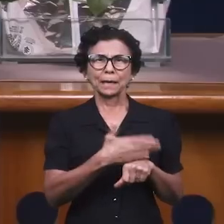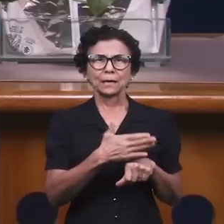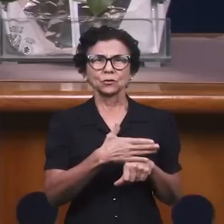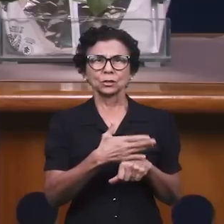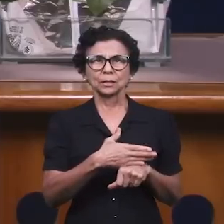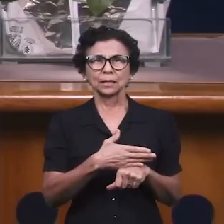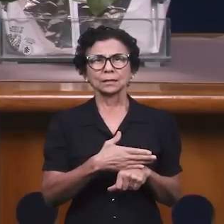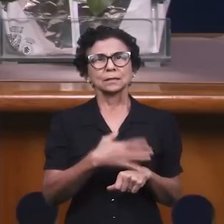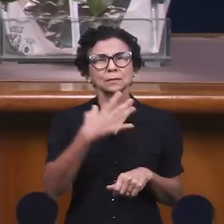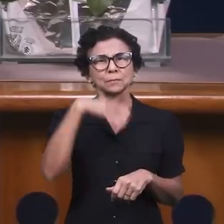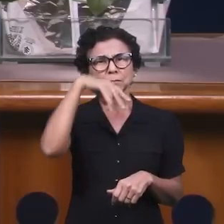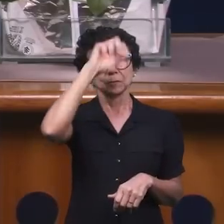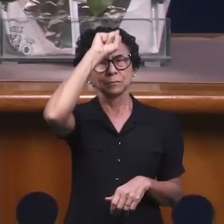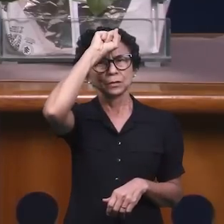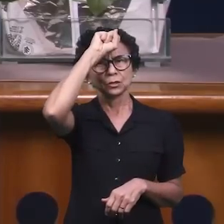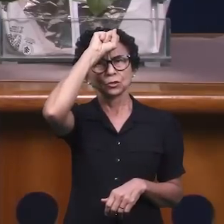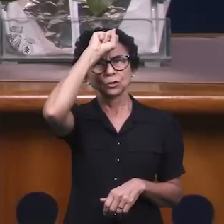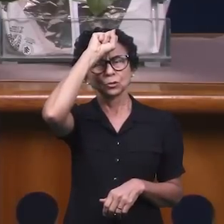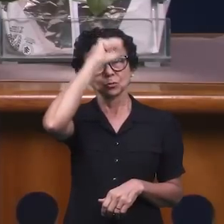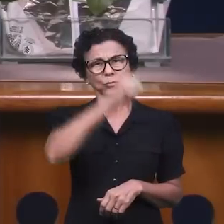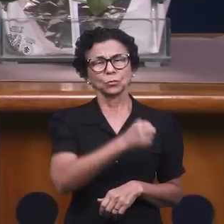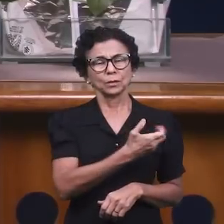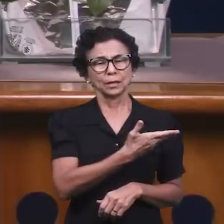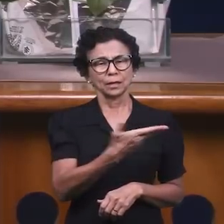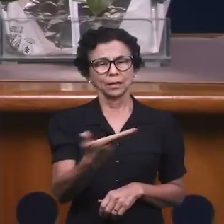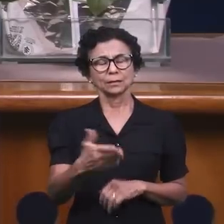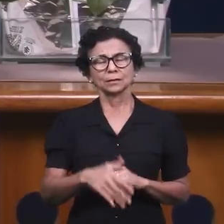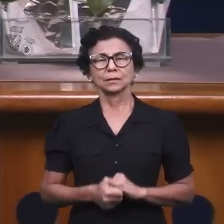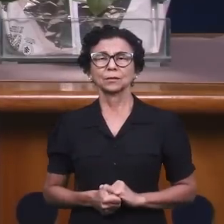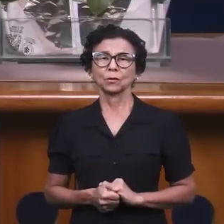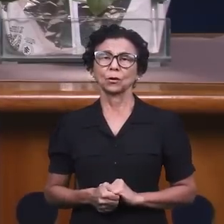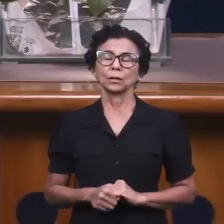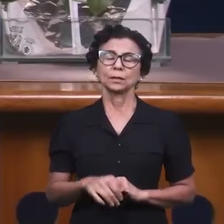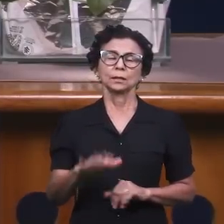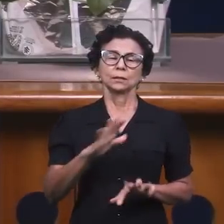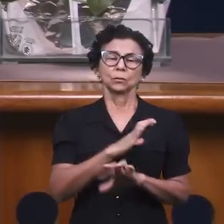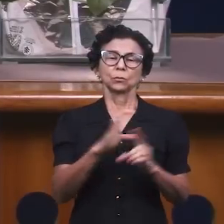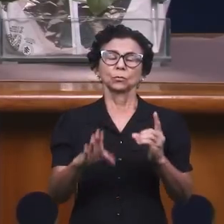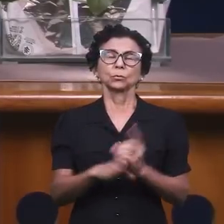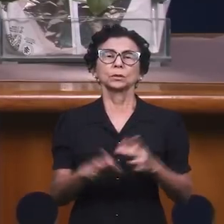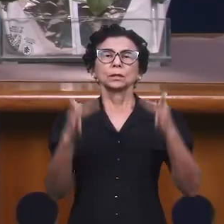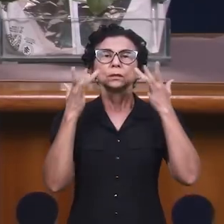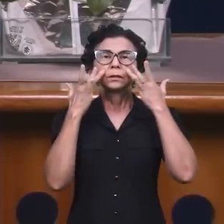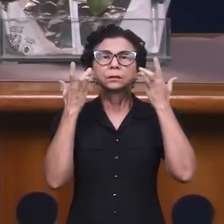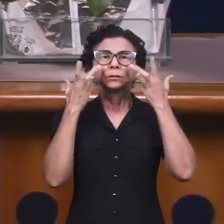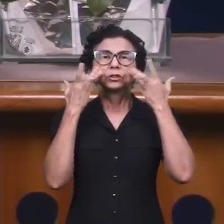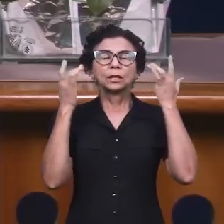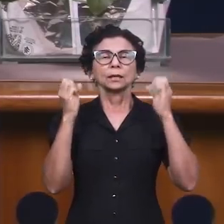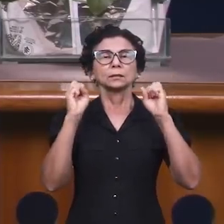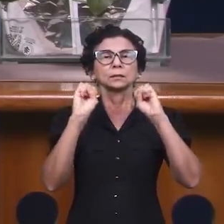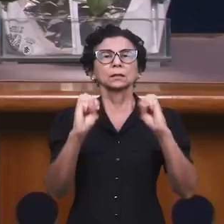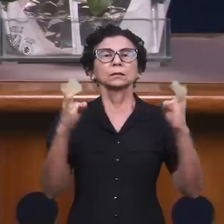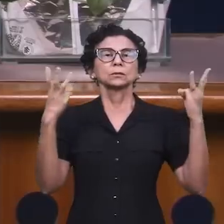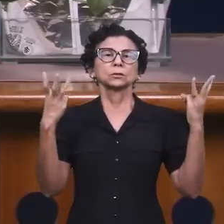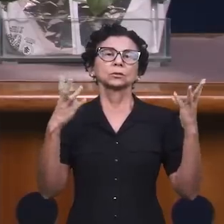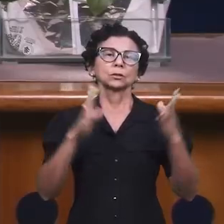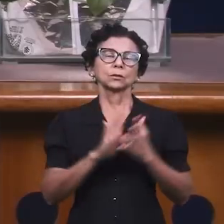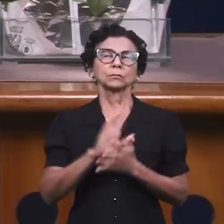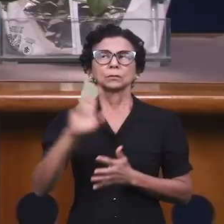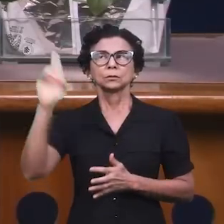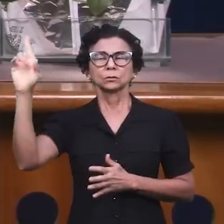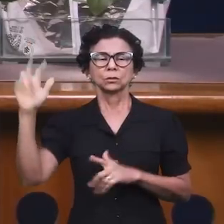o culto estabelecido por Deus em um ambiente de espetáculos, superficial, limitando a ação do